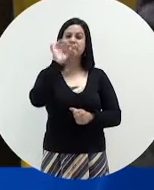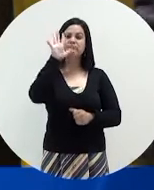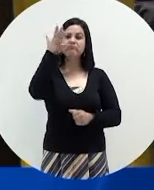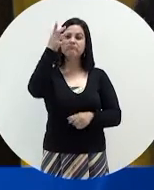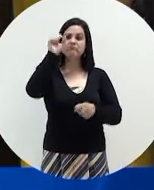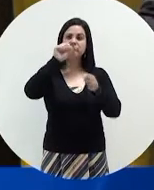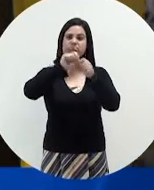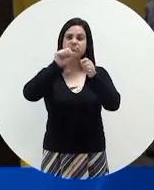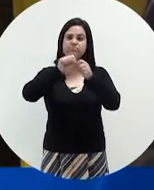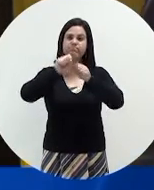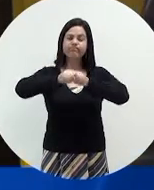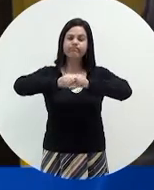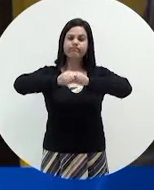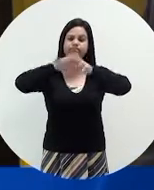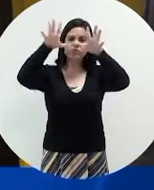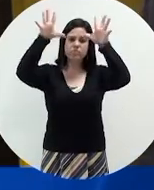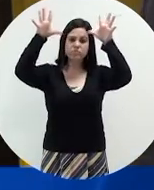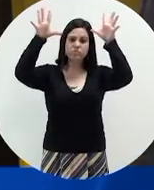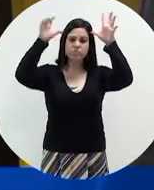ou da Audi,